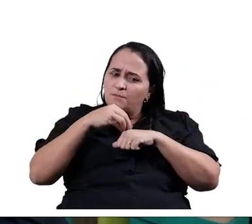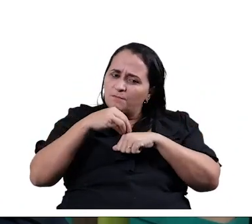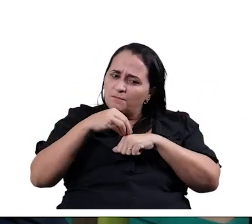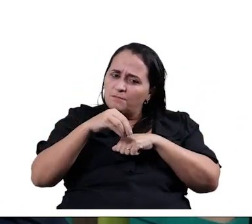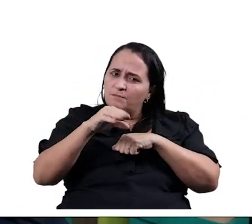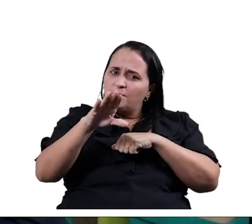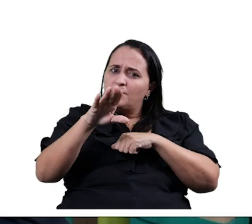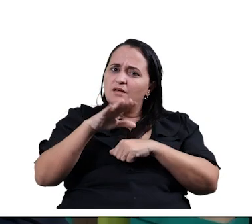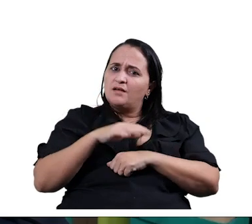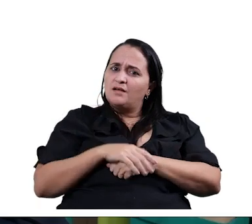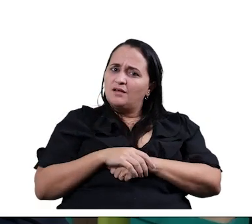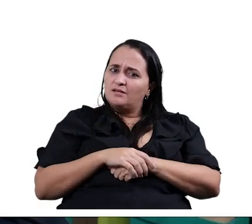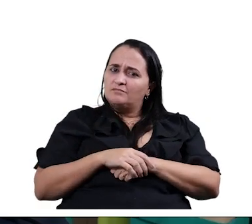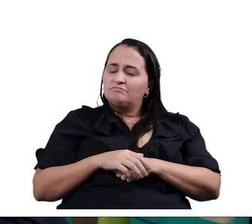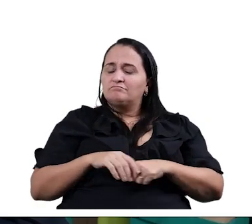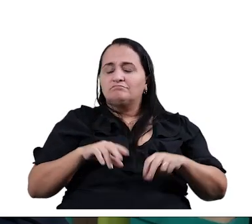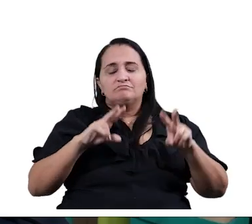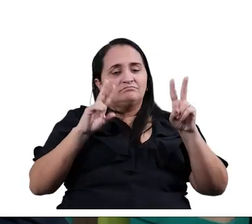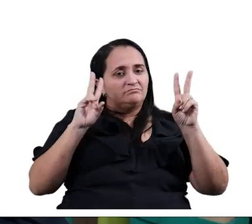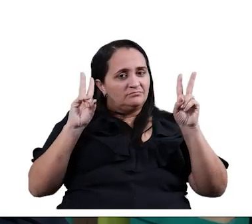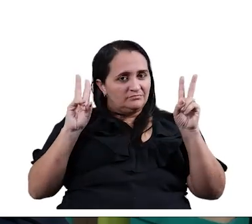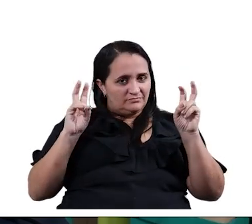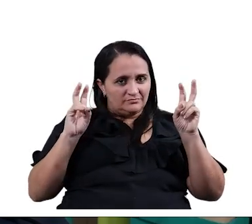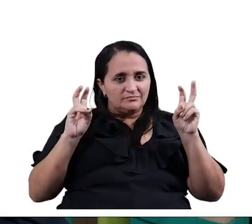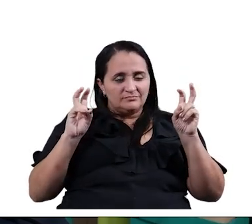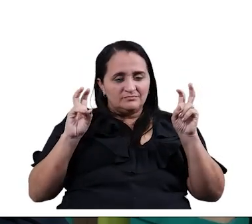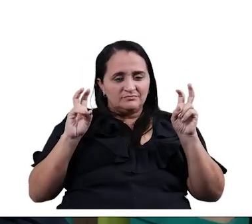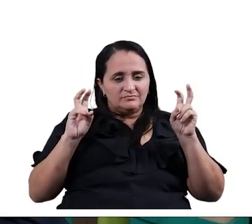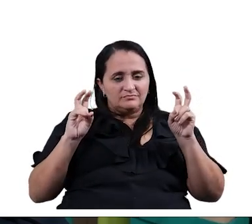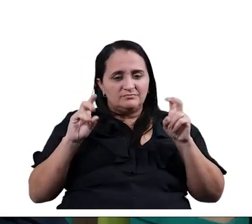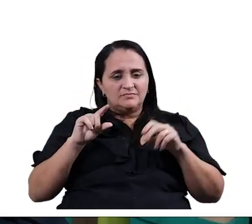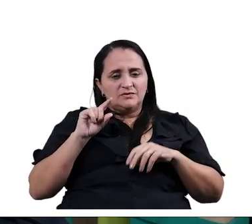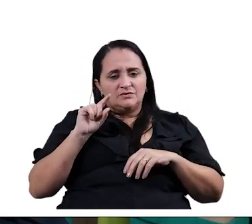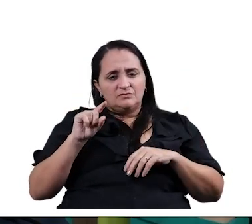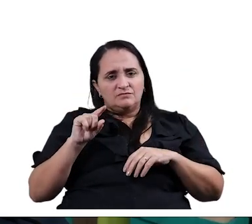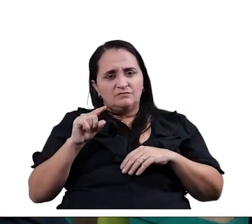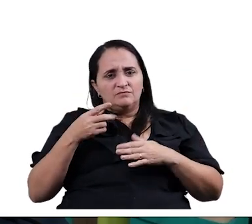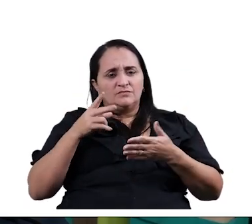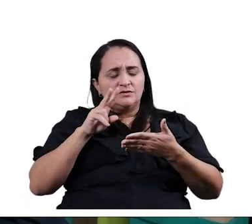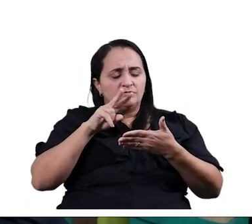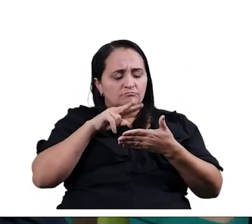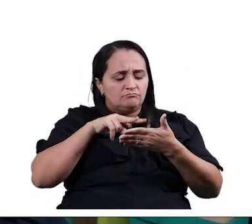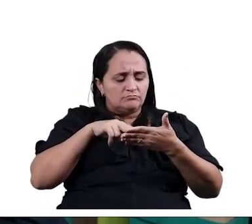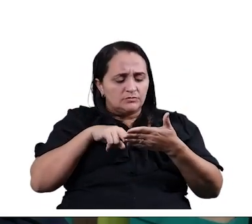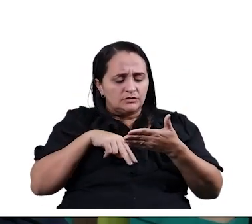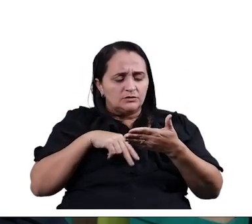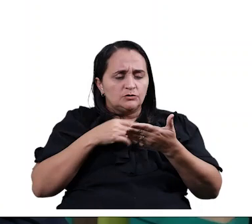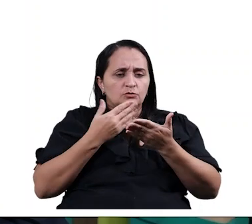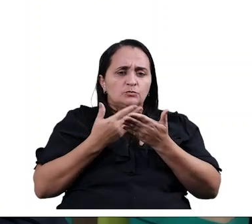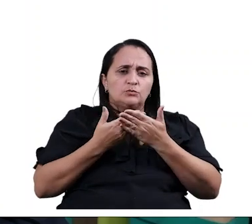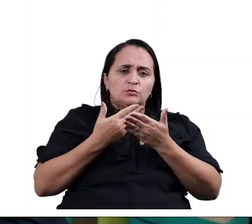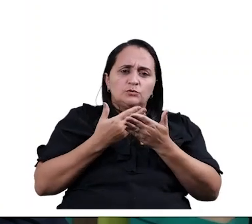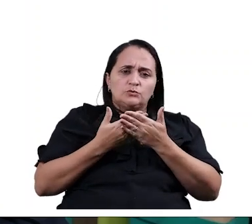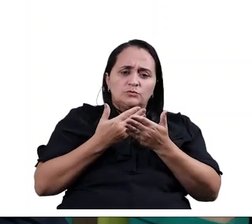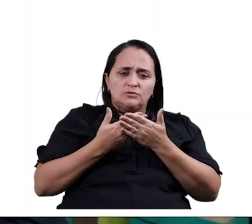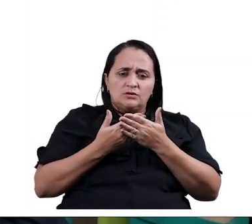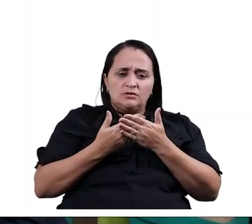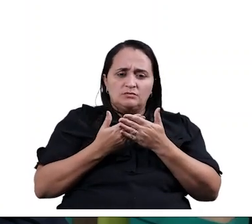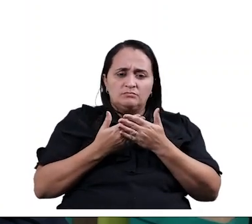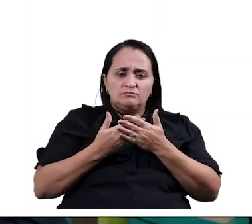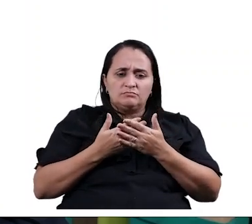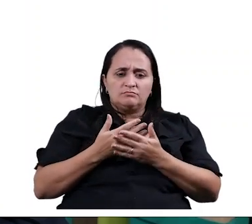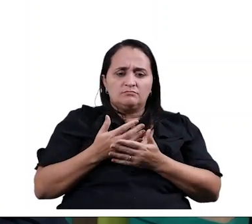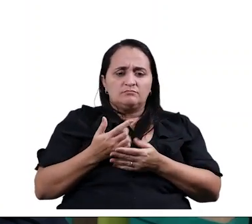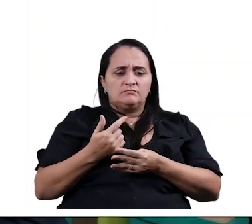esse assunto, tá bom? Apesar de você ter lido, ou eu li para estudar, mas eu